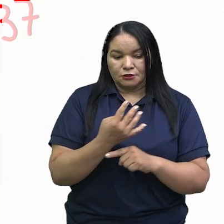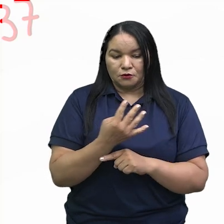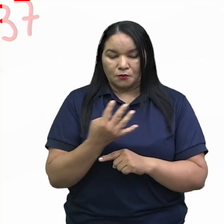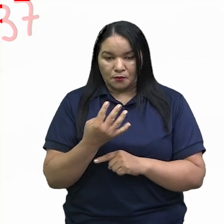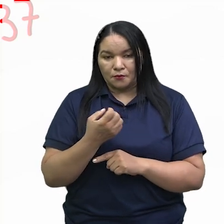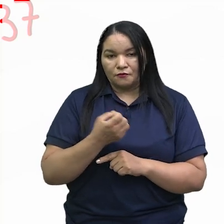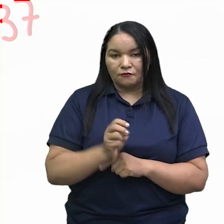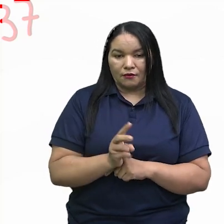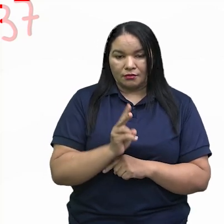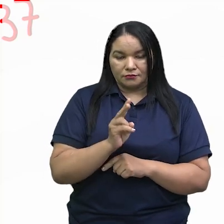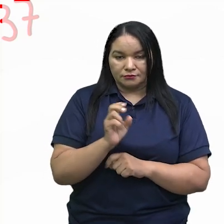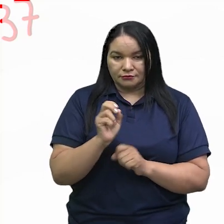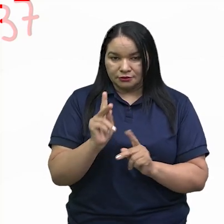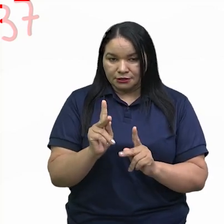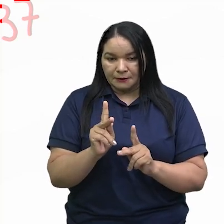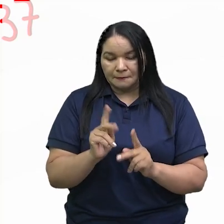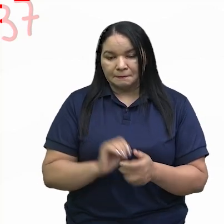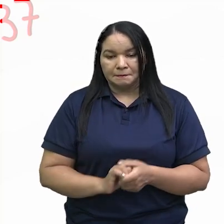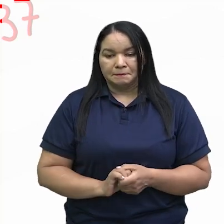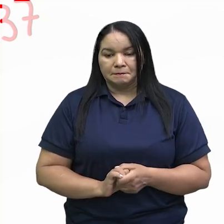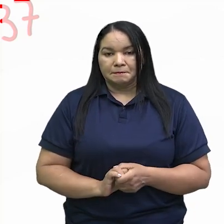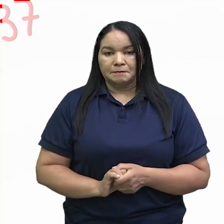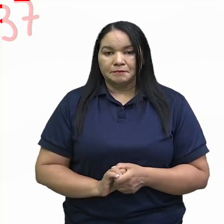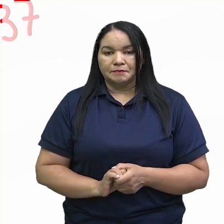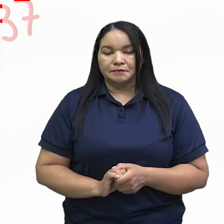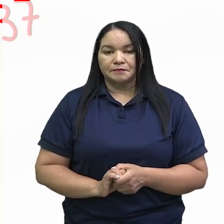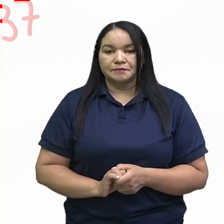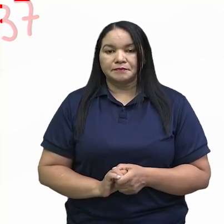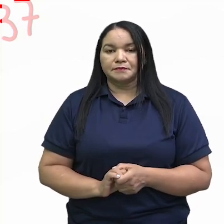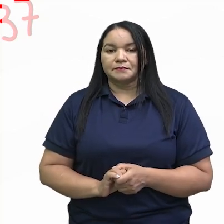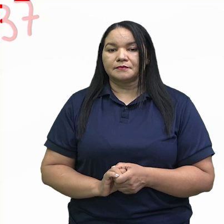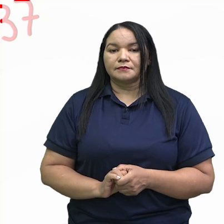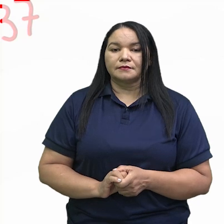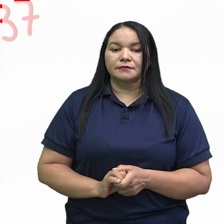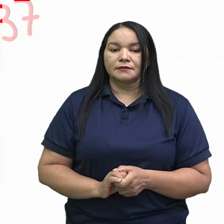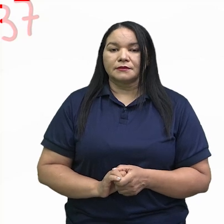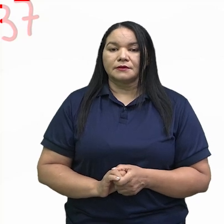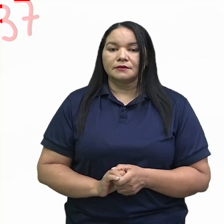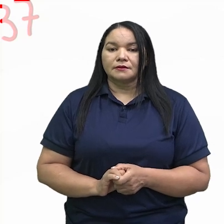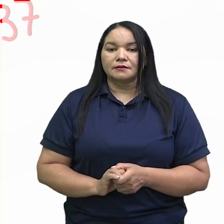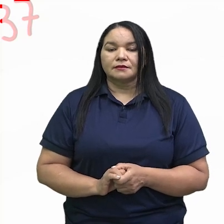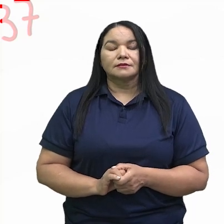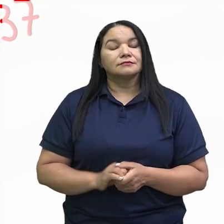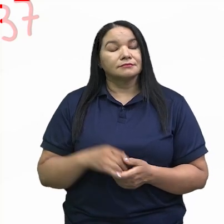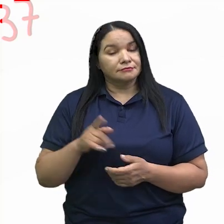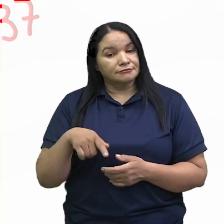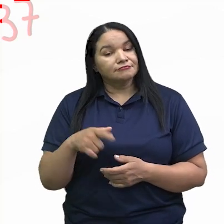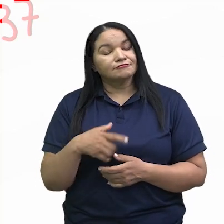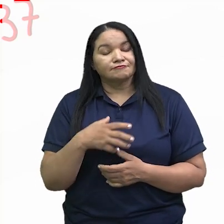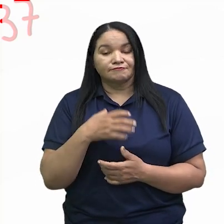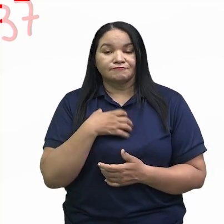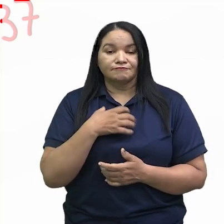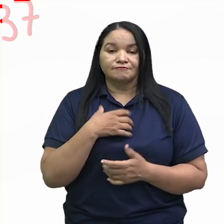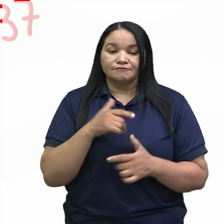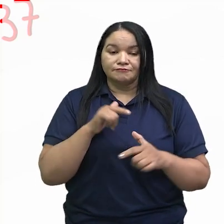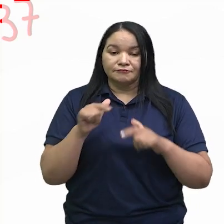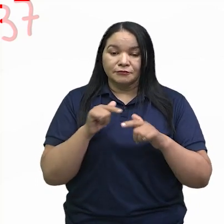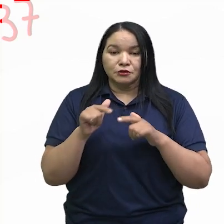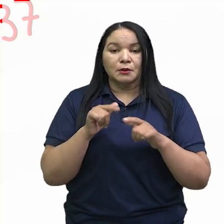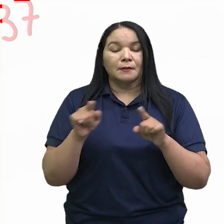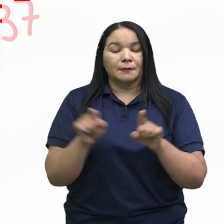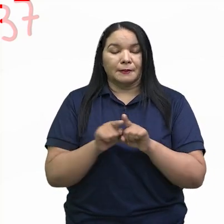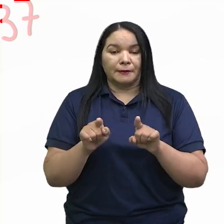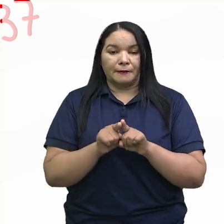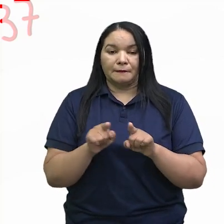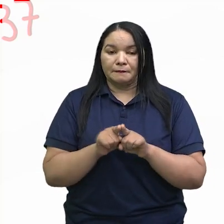esses 4 valores, né? Esses 4 fatores, na verdade, tá bom? Então, é uma maneira de trabalhar também os